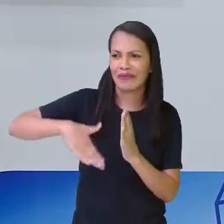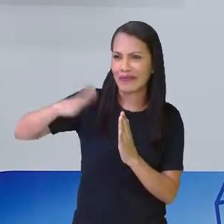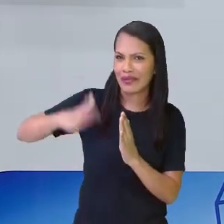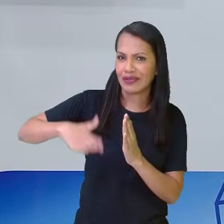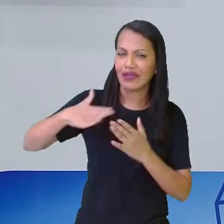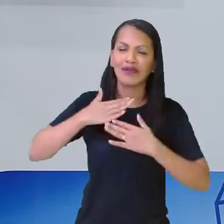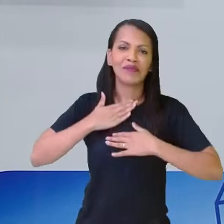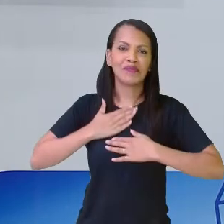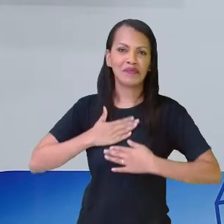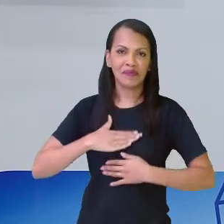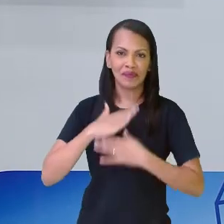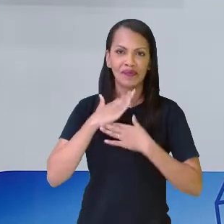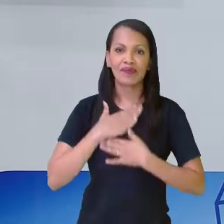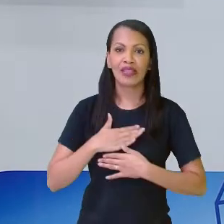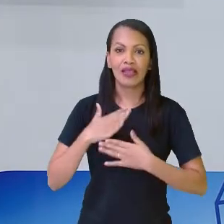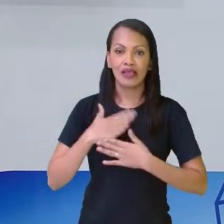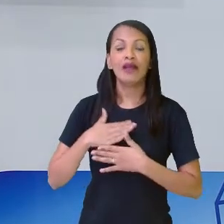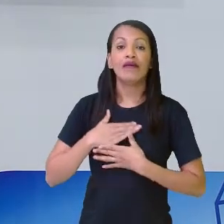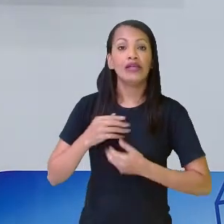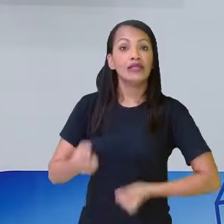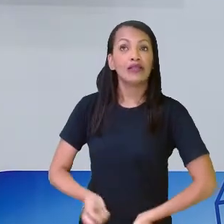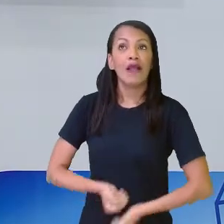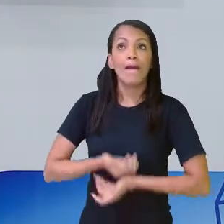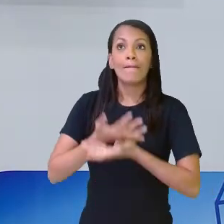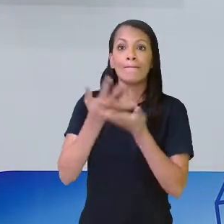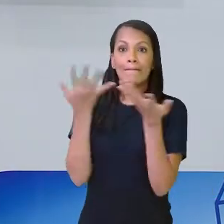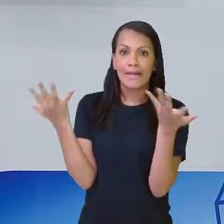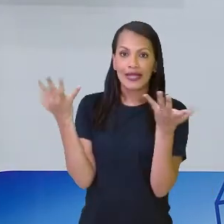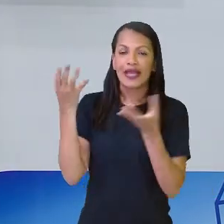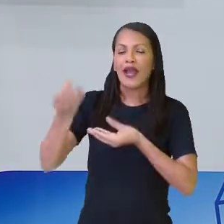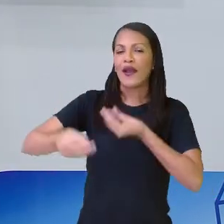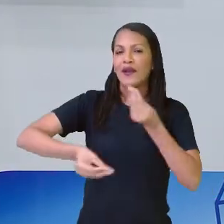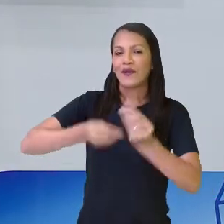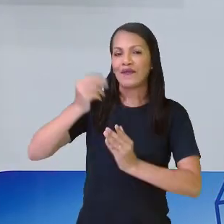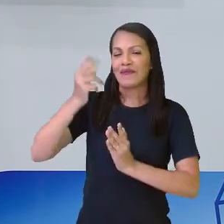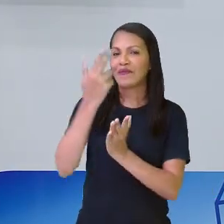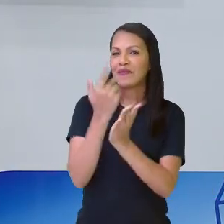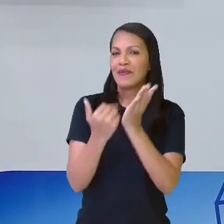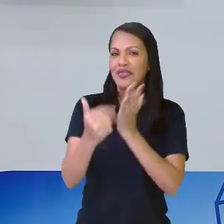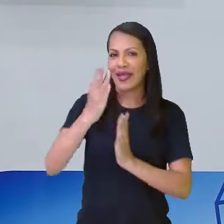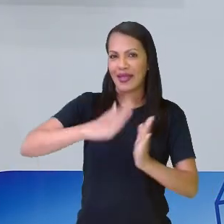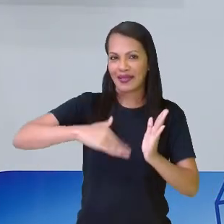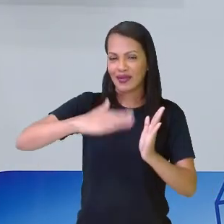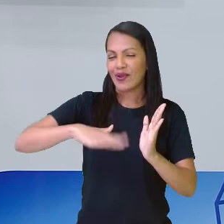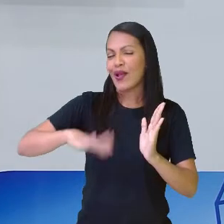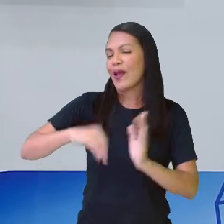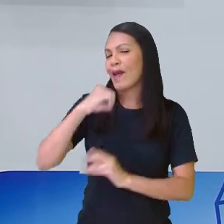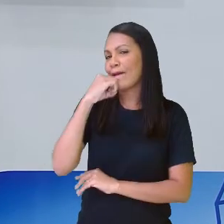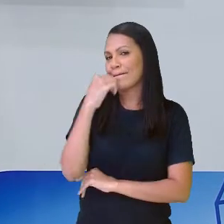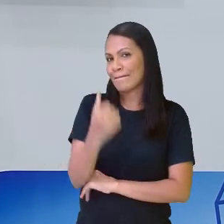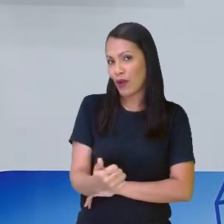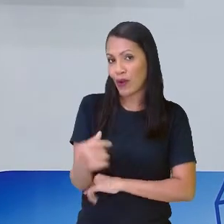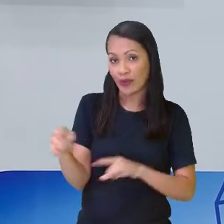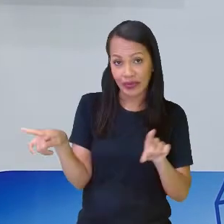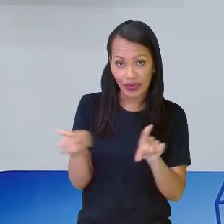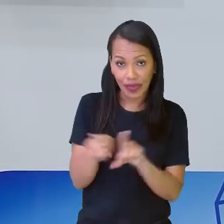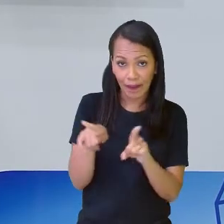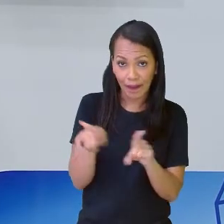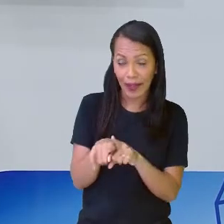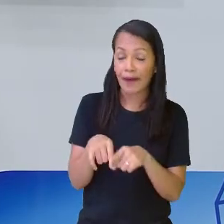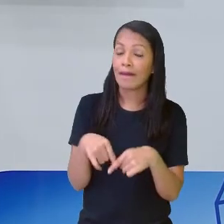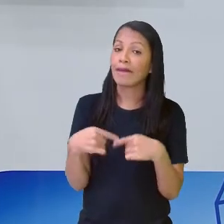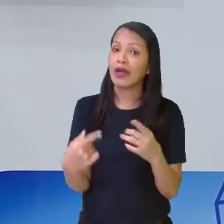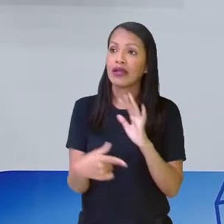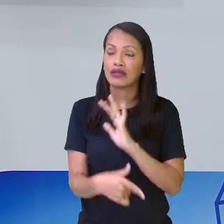uma relaxada, se expressar através da pintura também é muito bom. A gente vai fazer isso hoje também. Mas